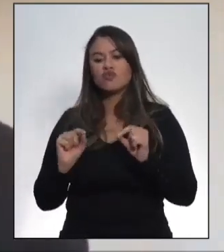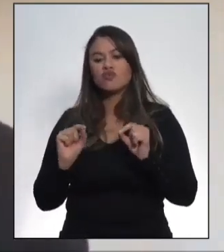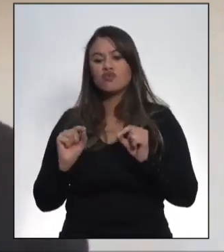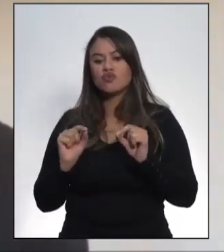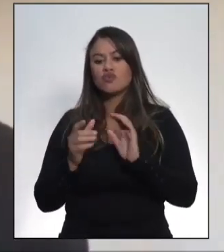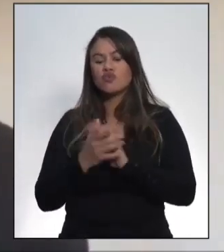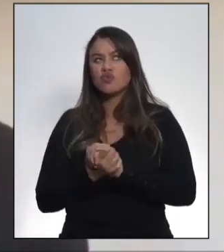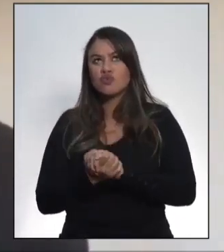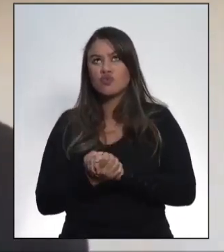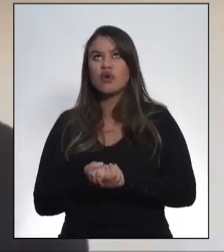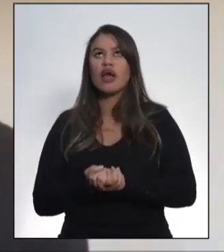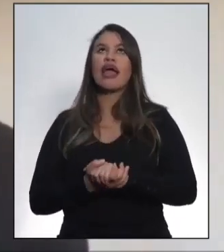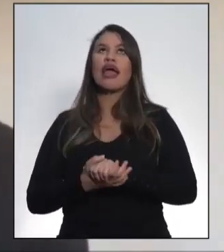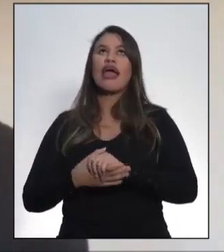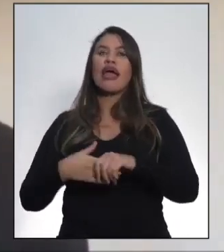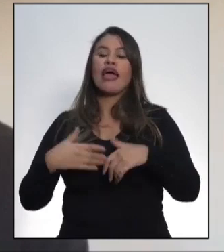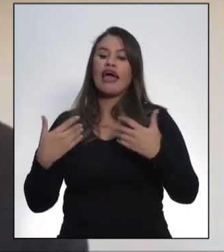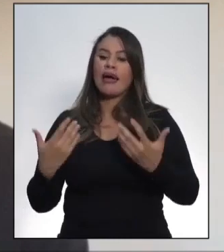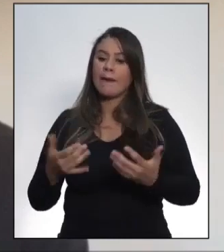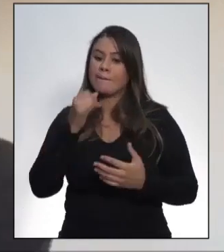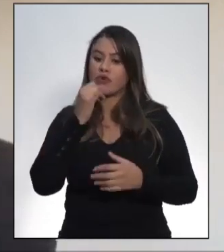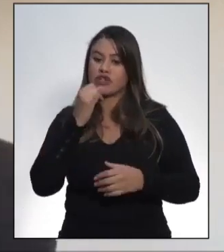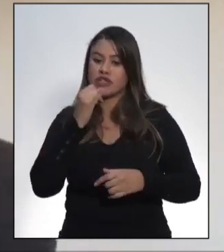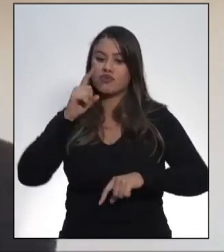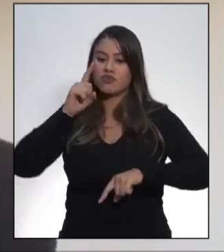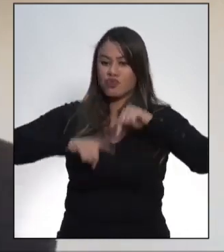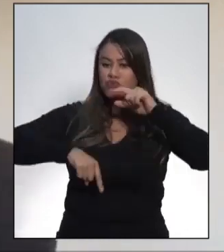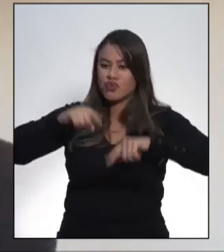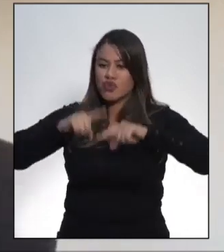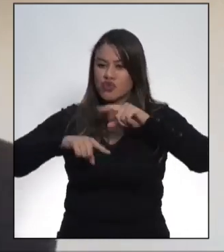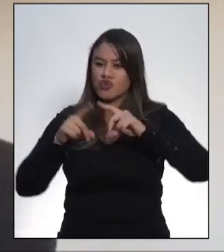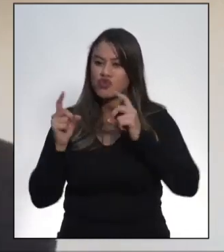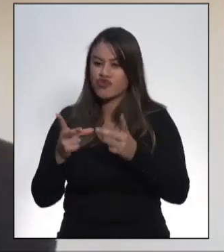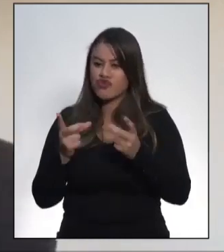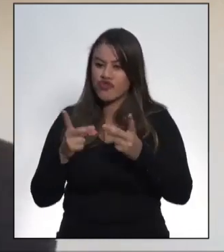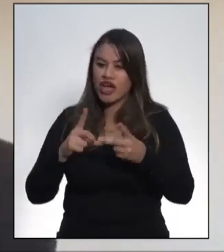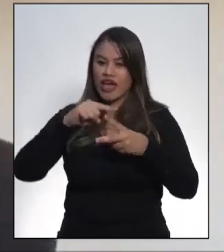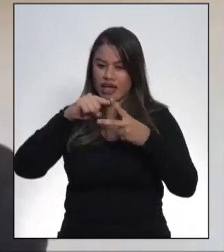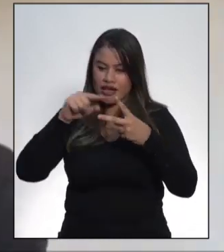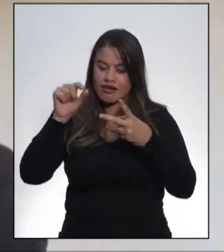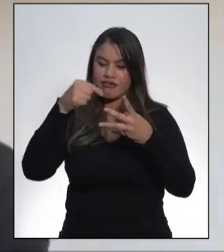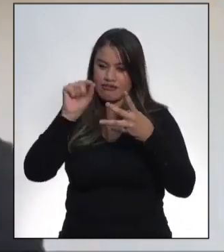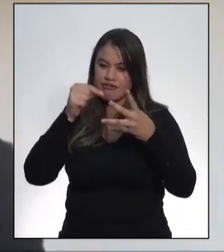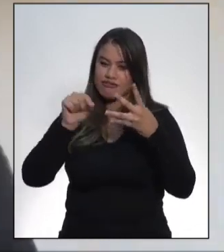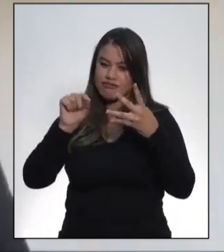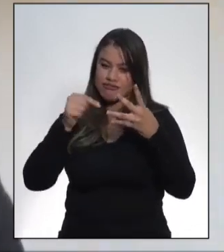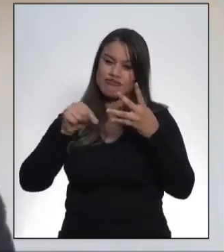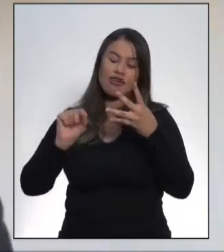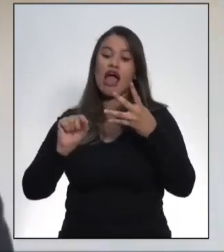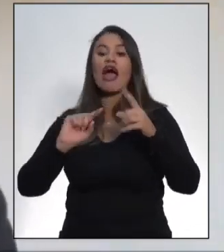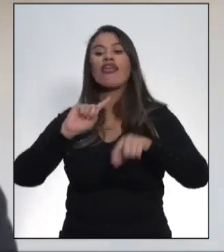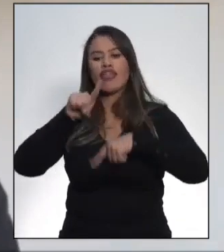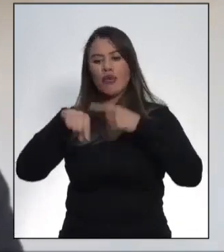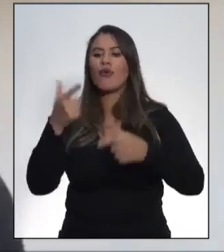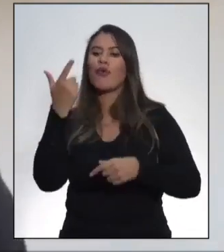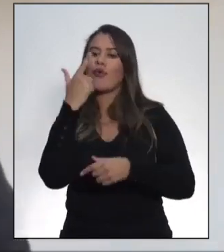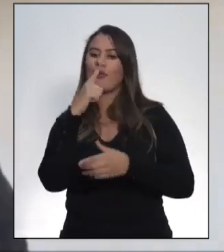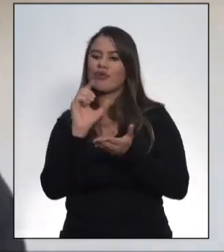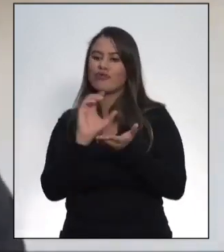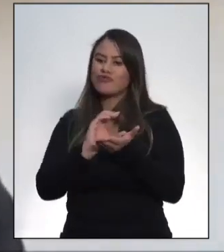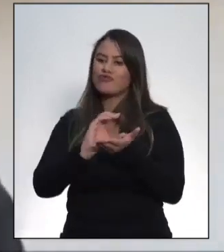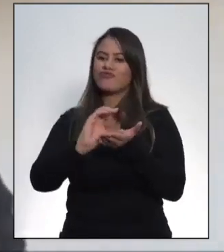uma consequência de um bom produto no preço certo, sendo vendido para muita gente.